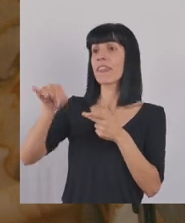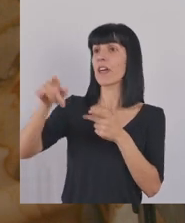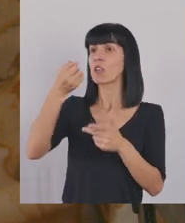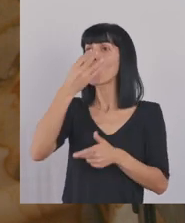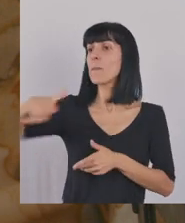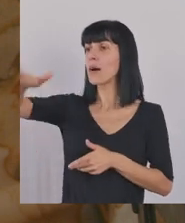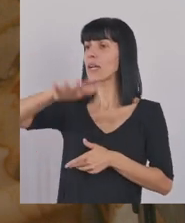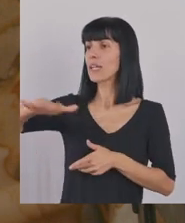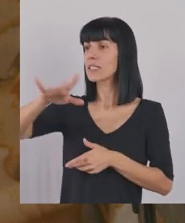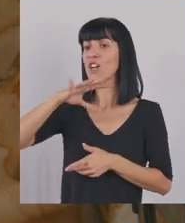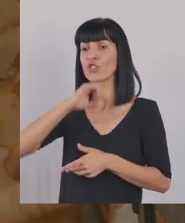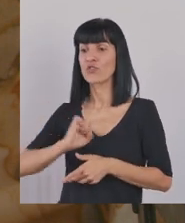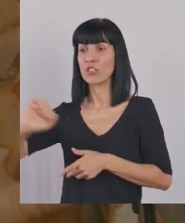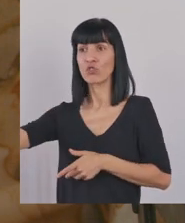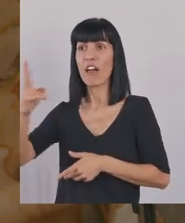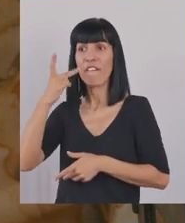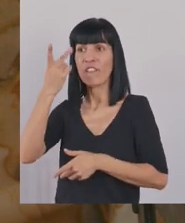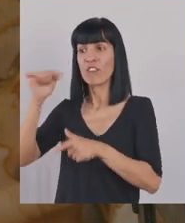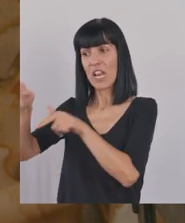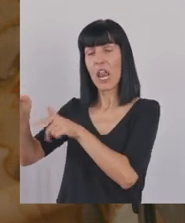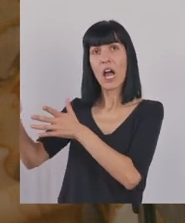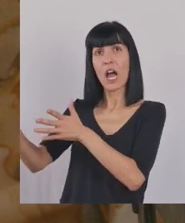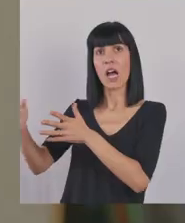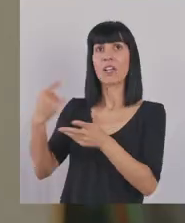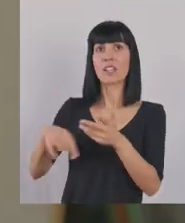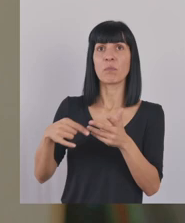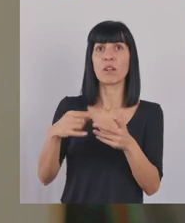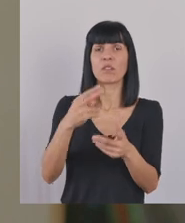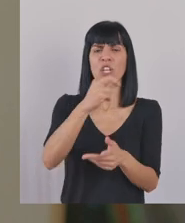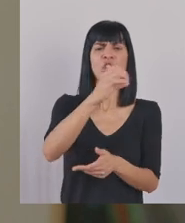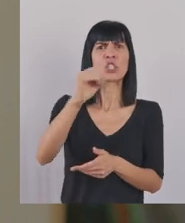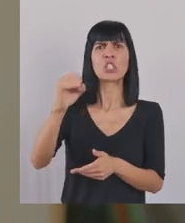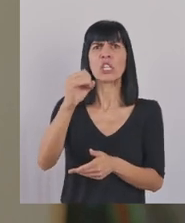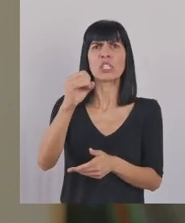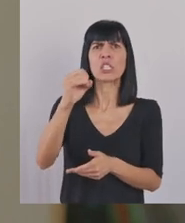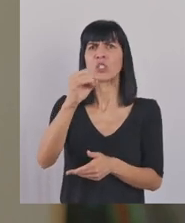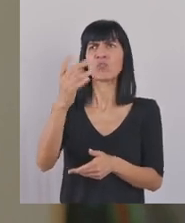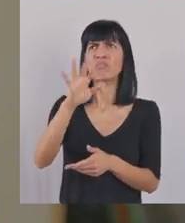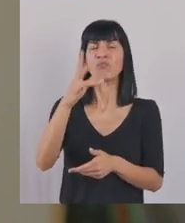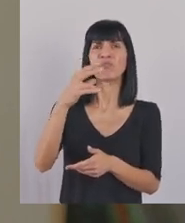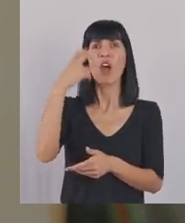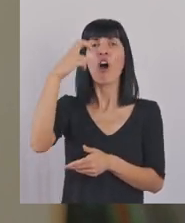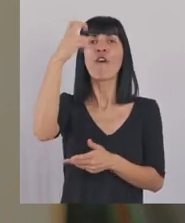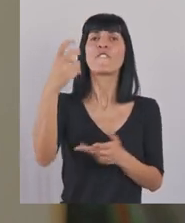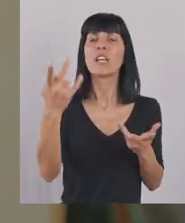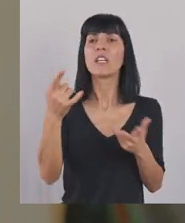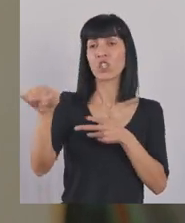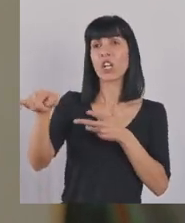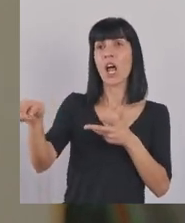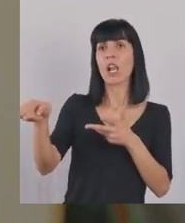aqui, tenho lá uma quinta embaixo onde estão os meus filhos, na Senhora da Graça. Tenho lá umas 300 e tal oliveiras.